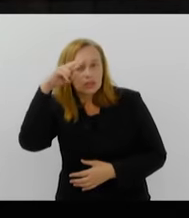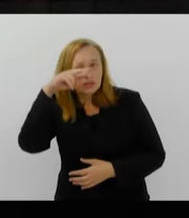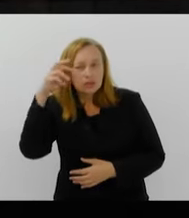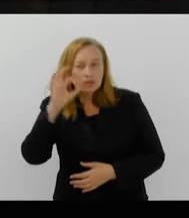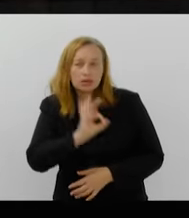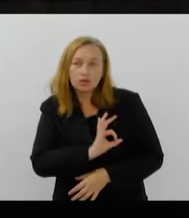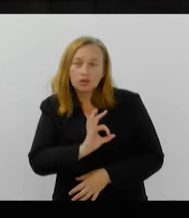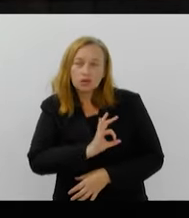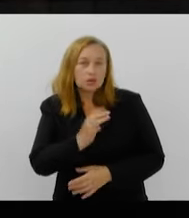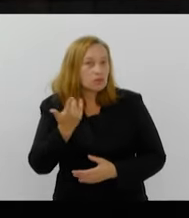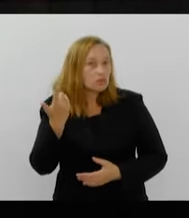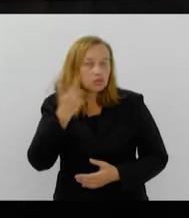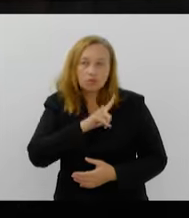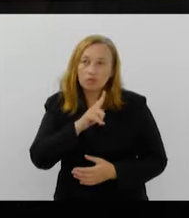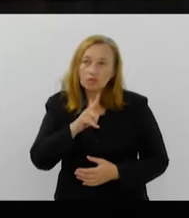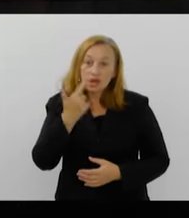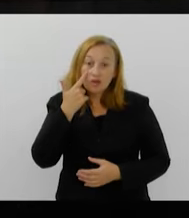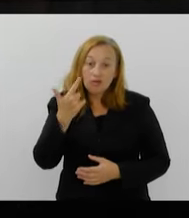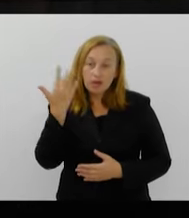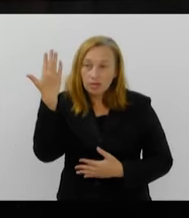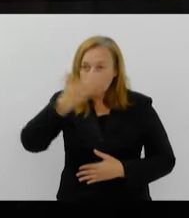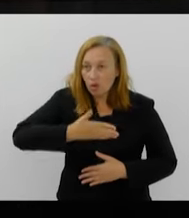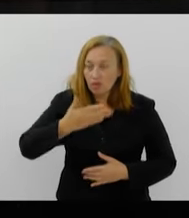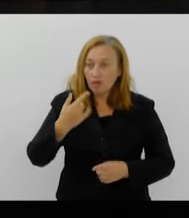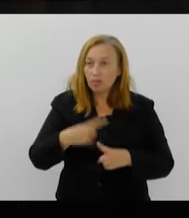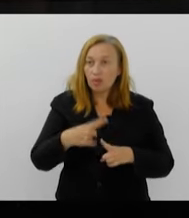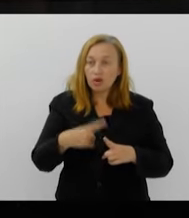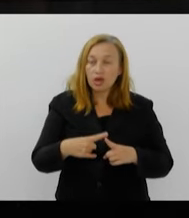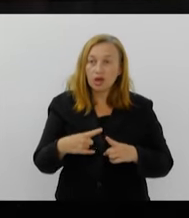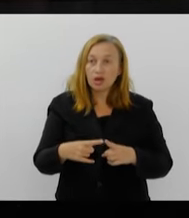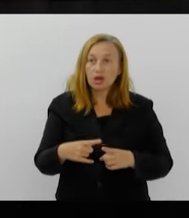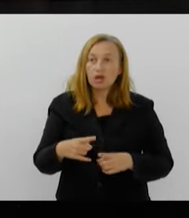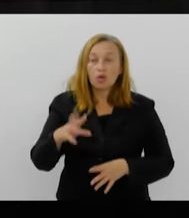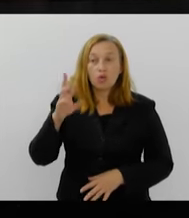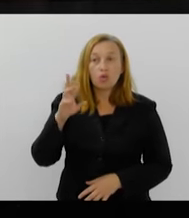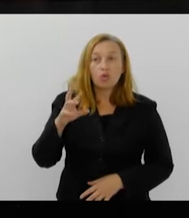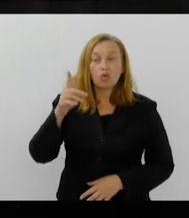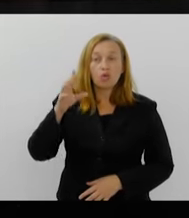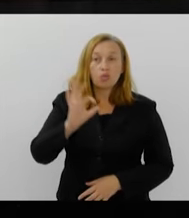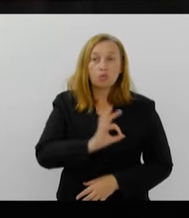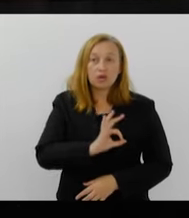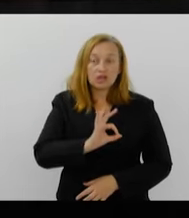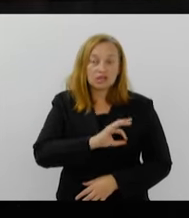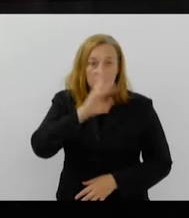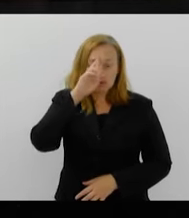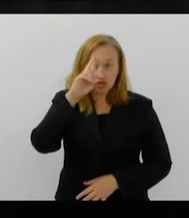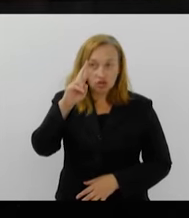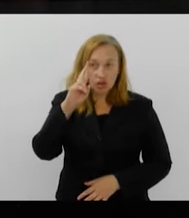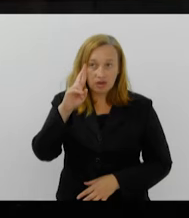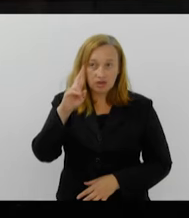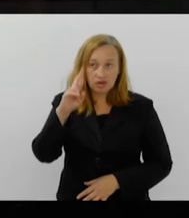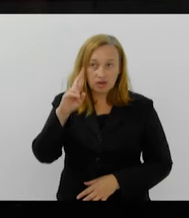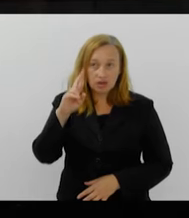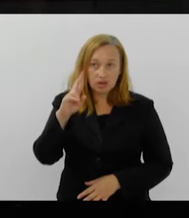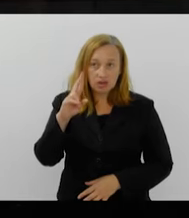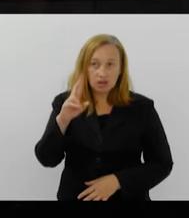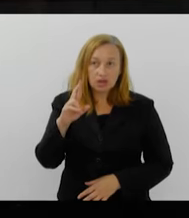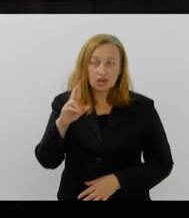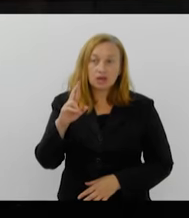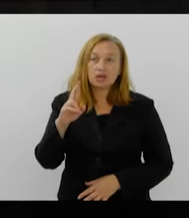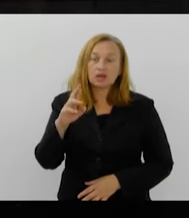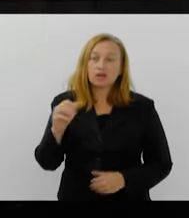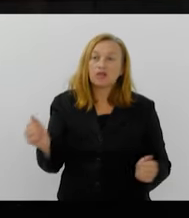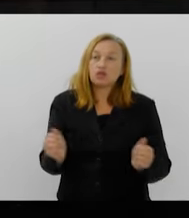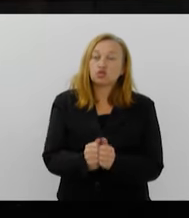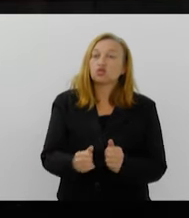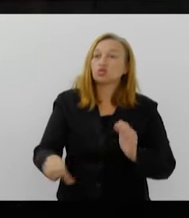está acima dela era o próprio que estava envolvido no crime. Então vejam que distorção e a